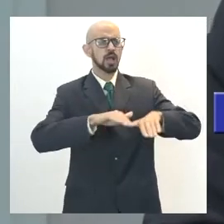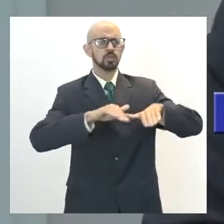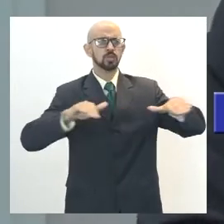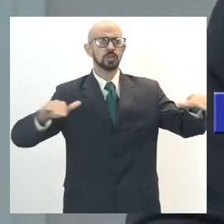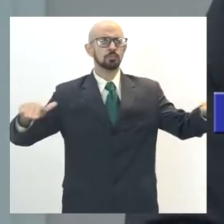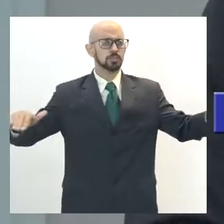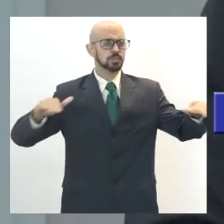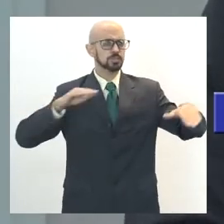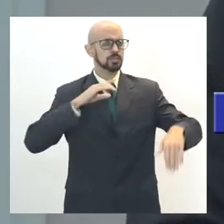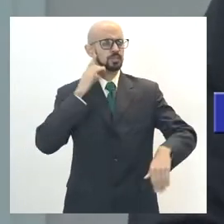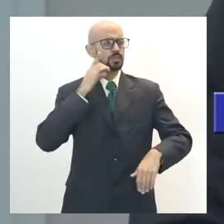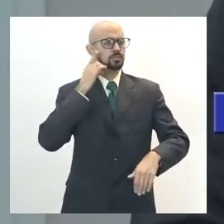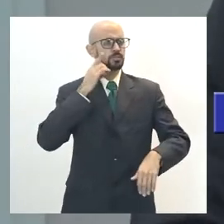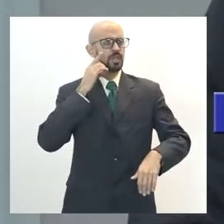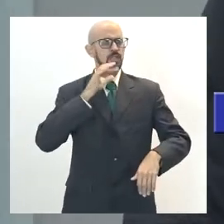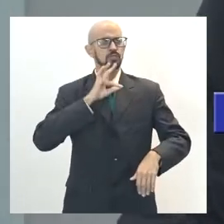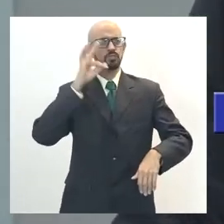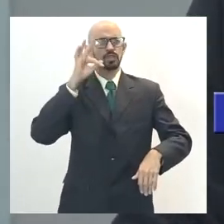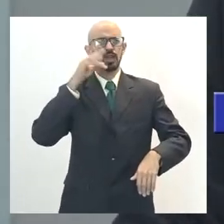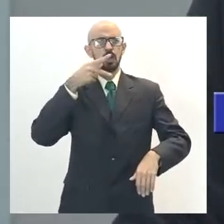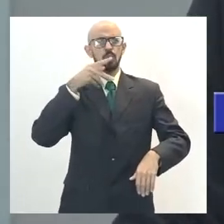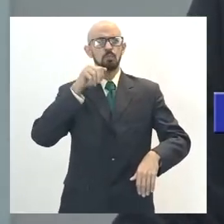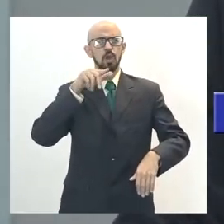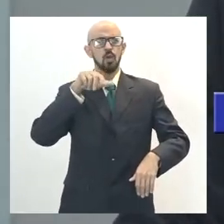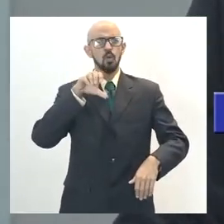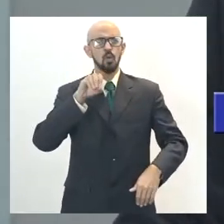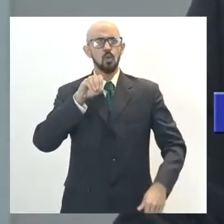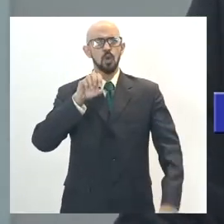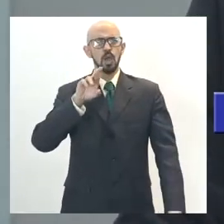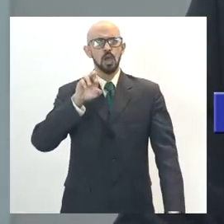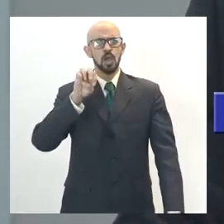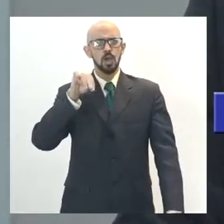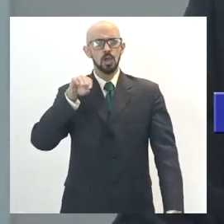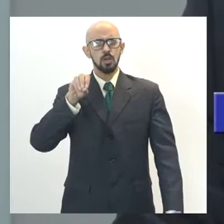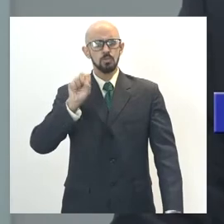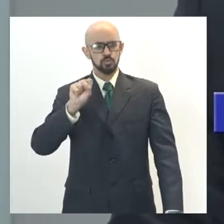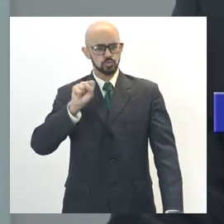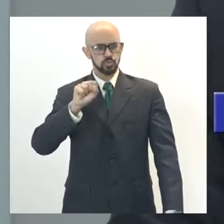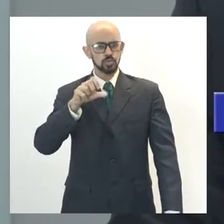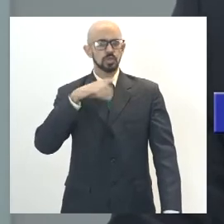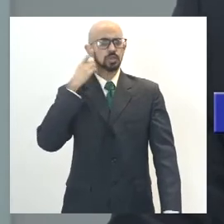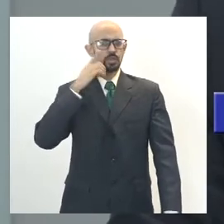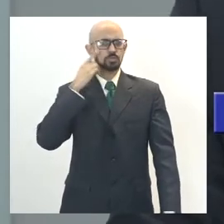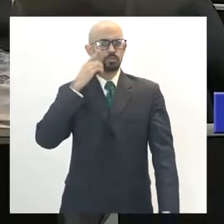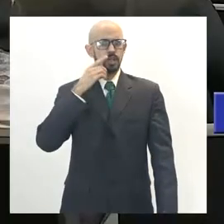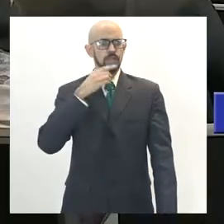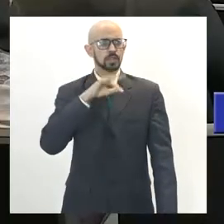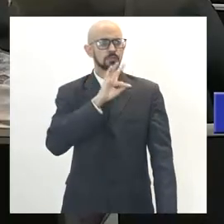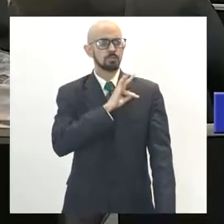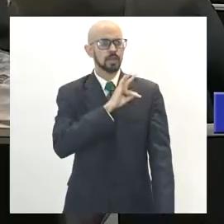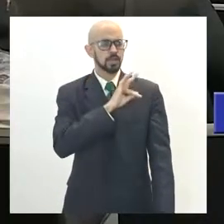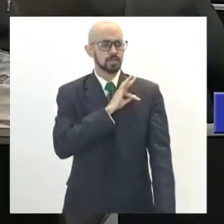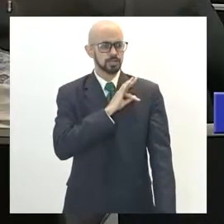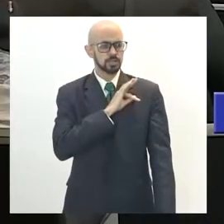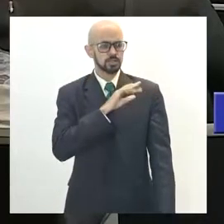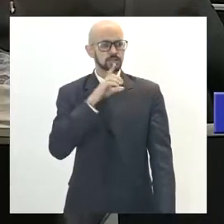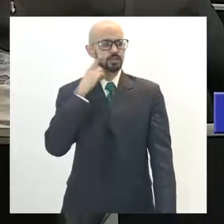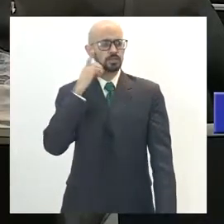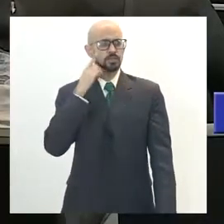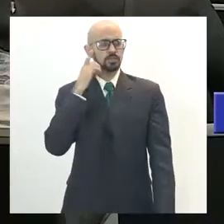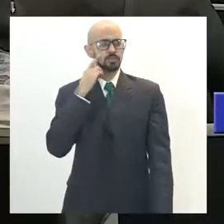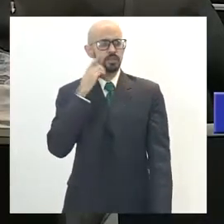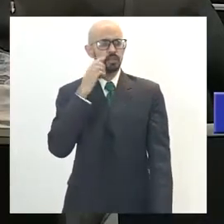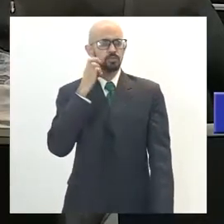deputado federal Paulo Ramos Deputado Estadual Martha Rocha Deputado Estadual